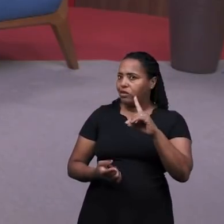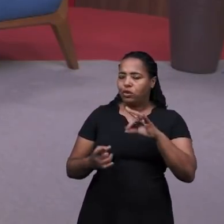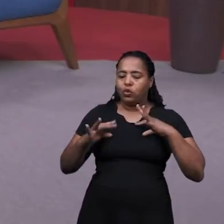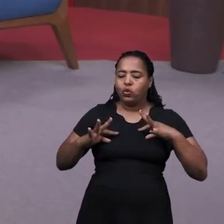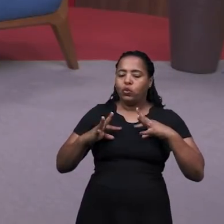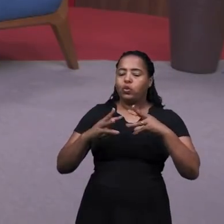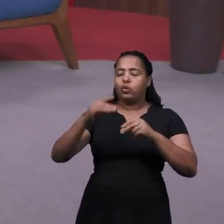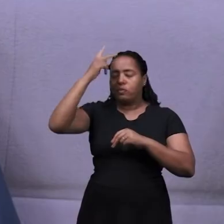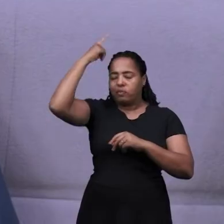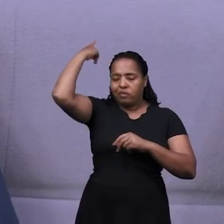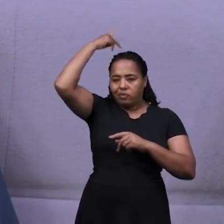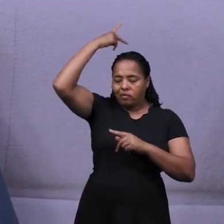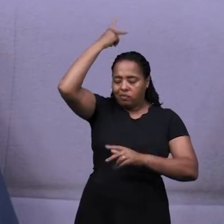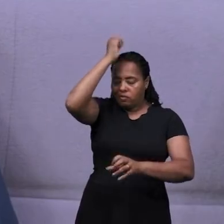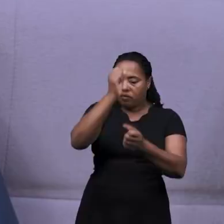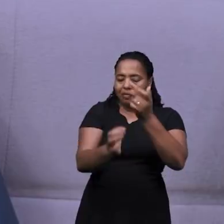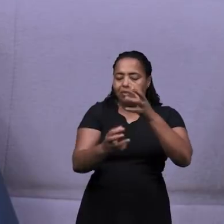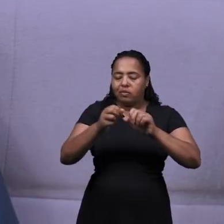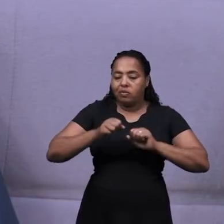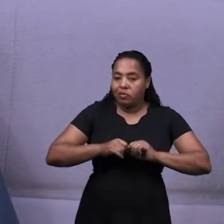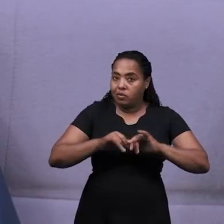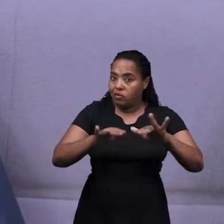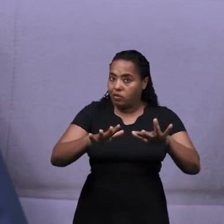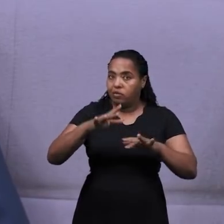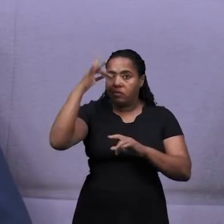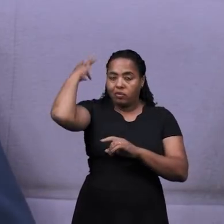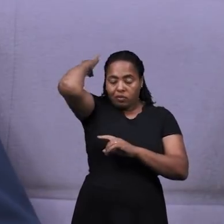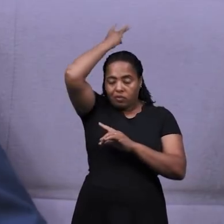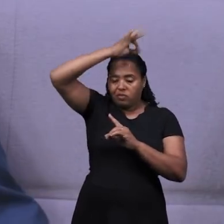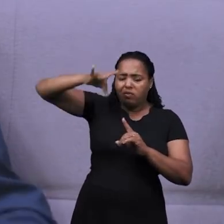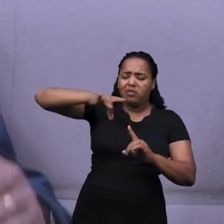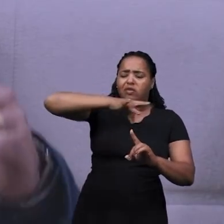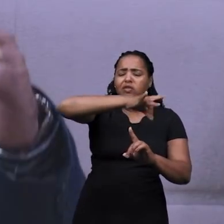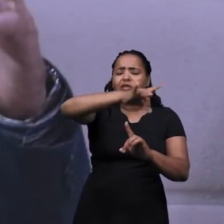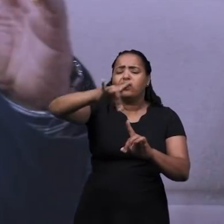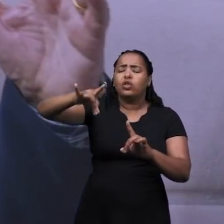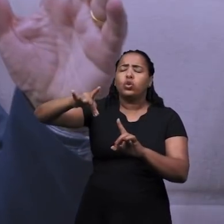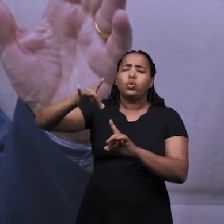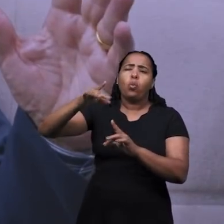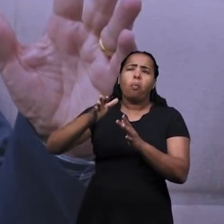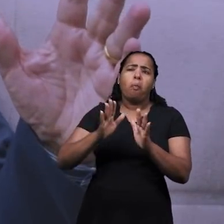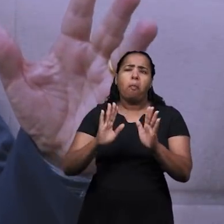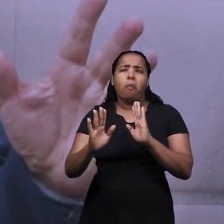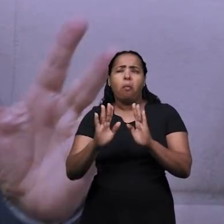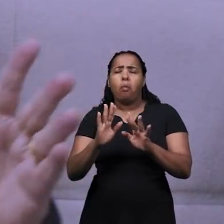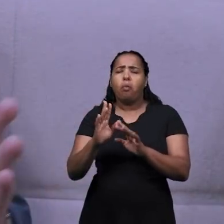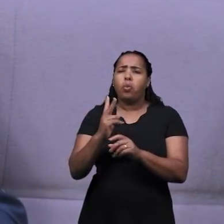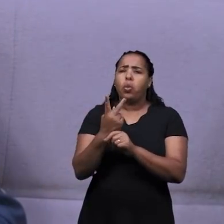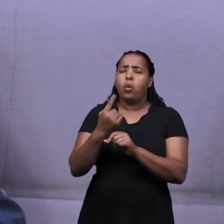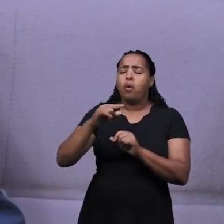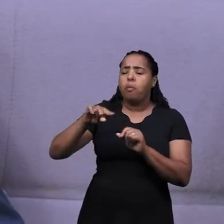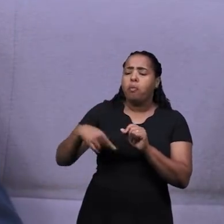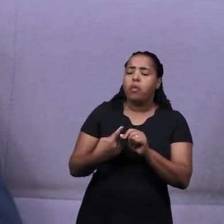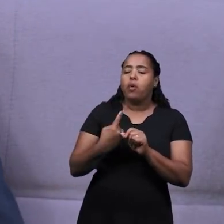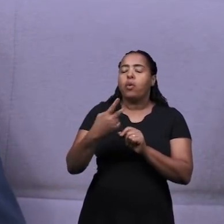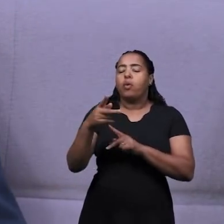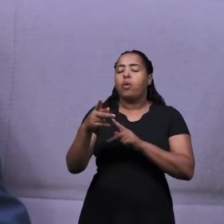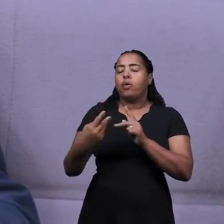foi derramado, observem, há quase 2000 anos sobre a